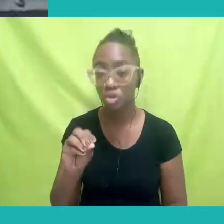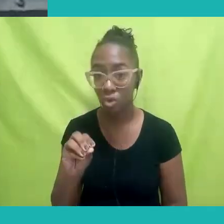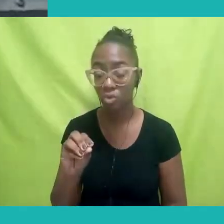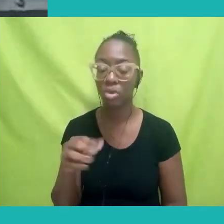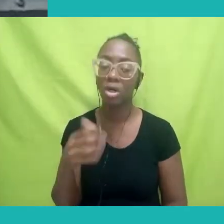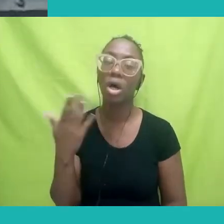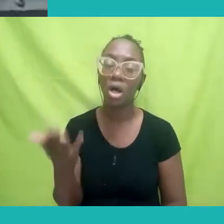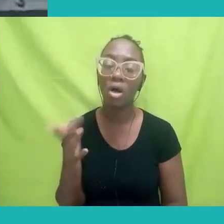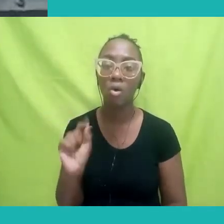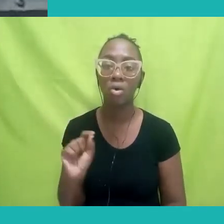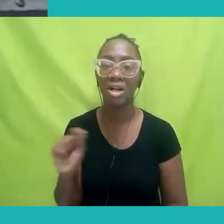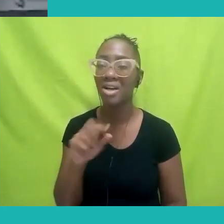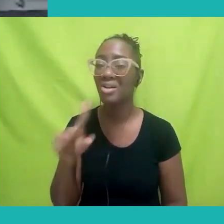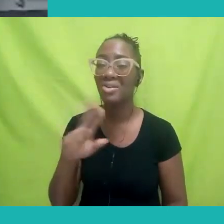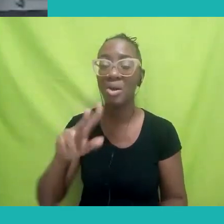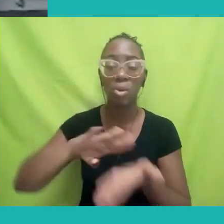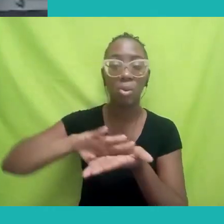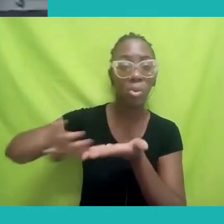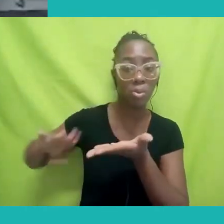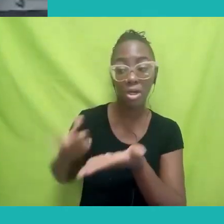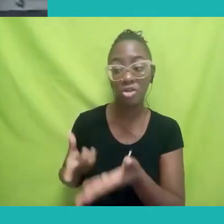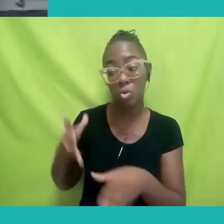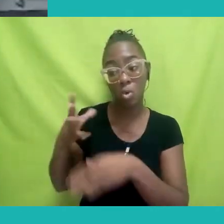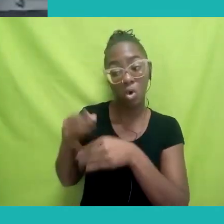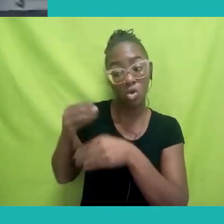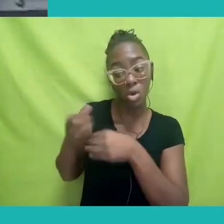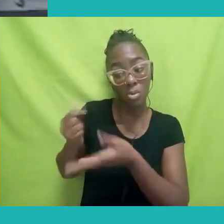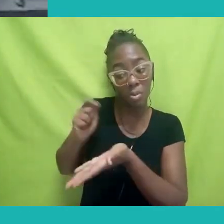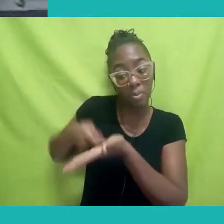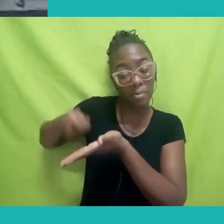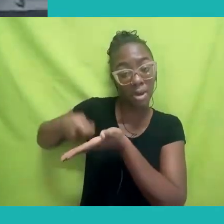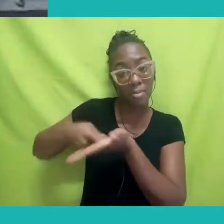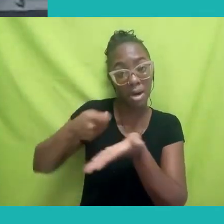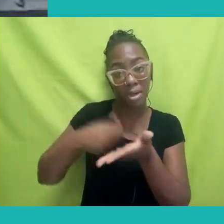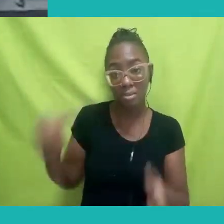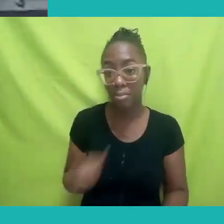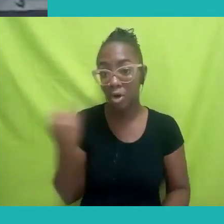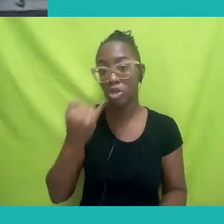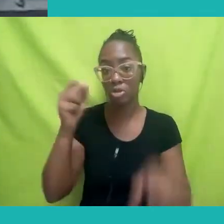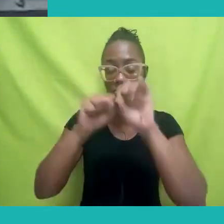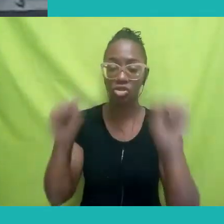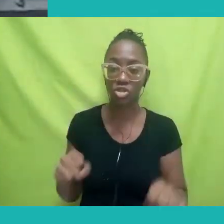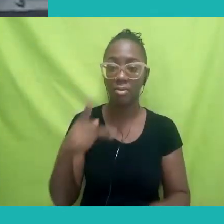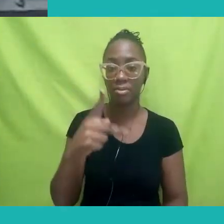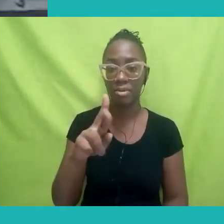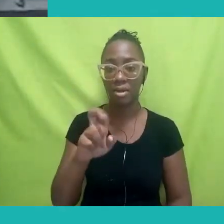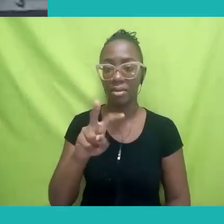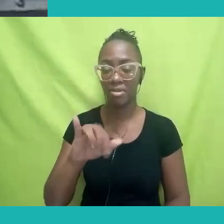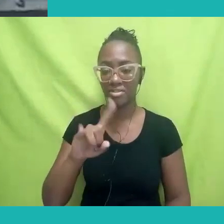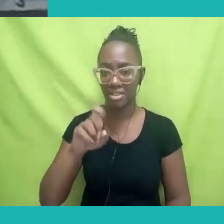o caráter contributivo essencial à caracterização do sistema como previdenciário, para os que defendem essa